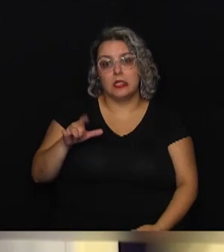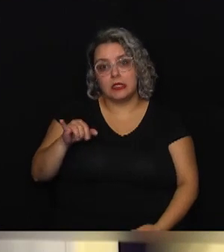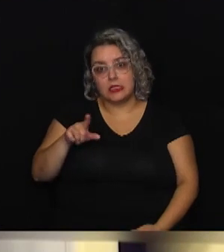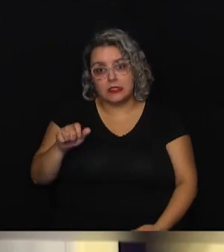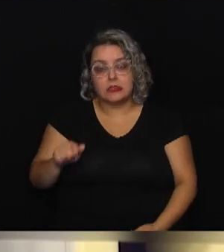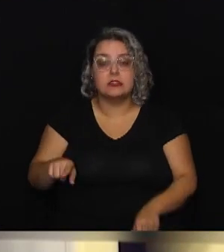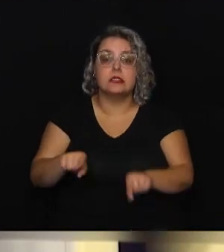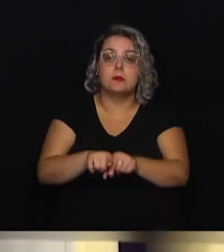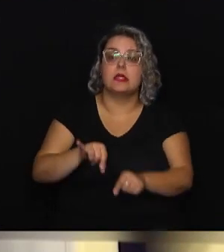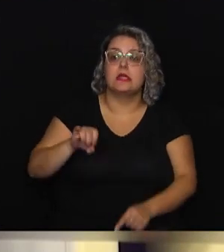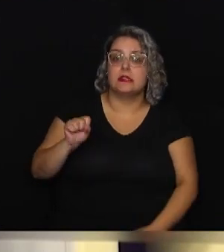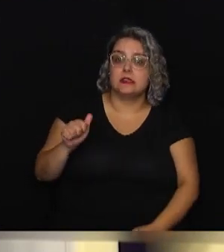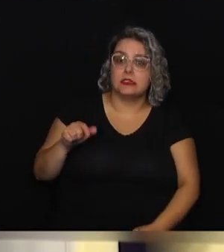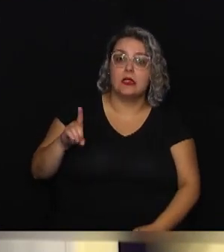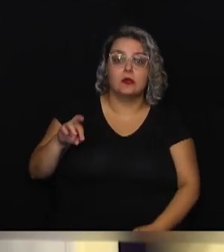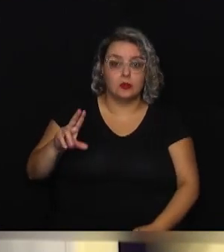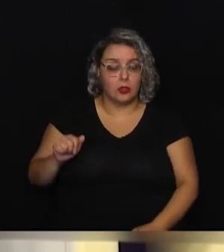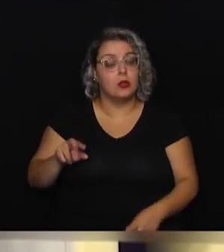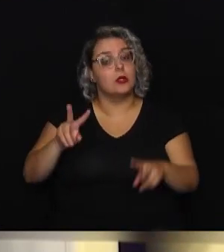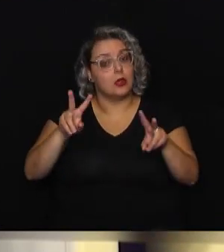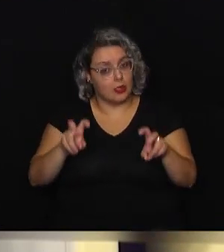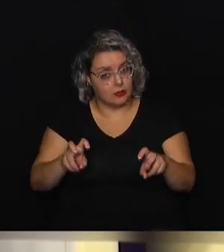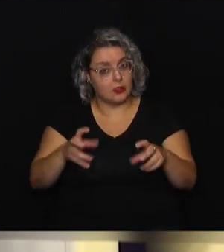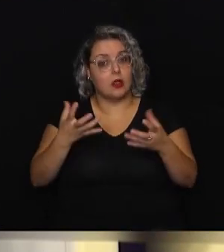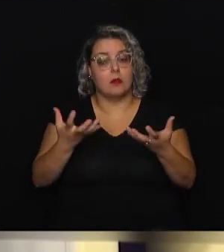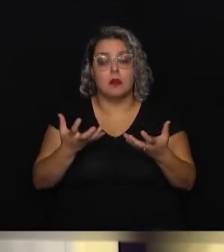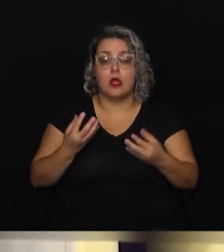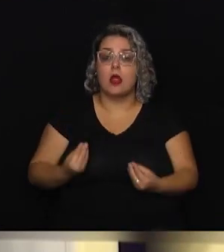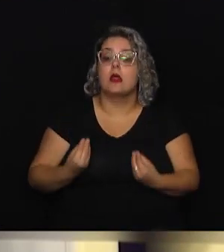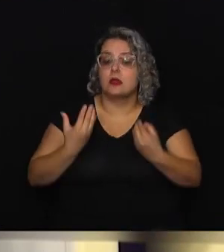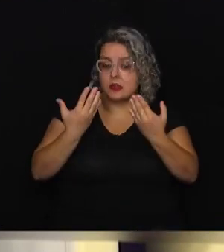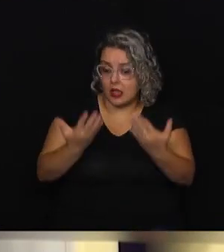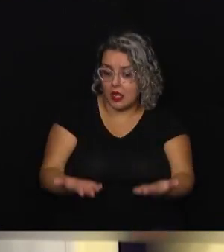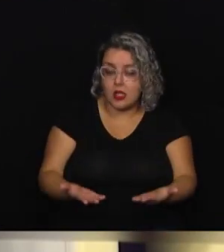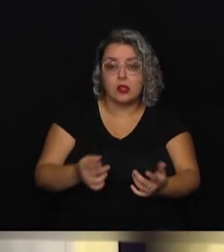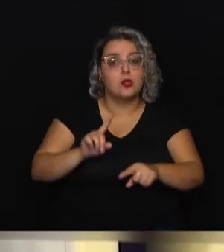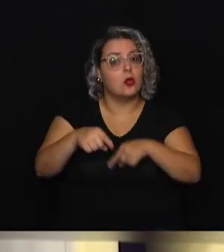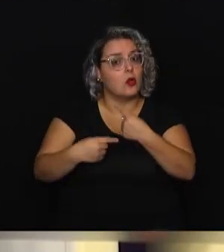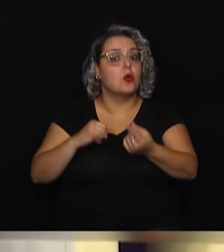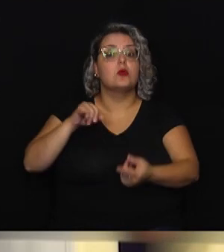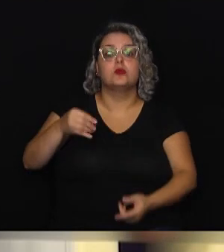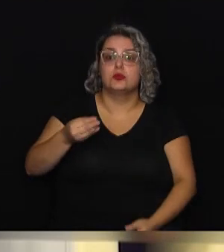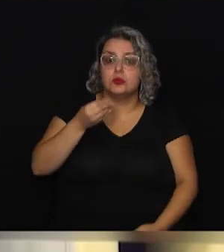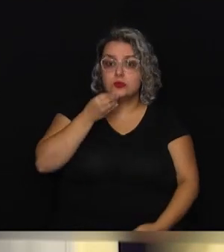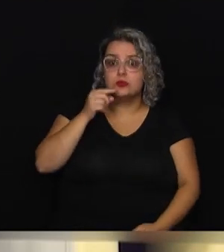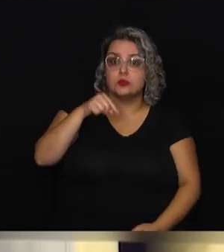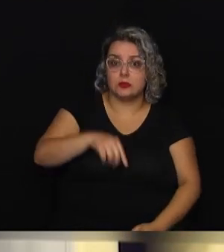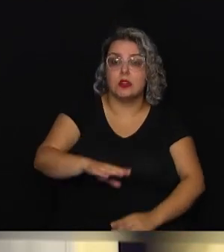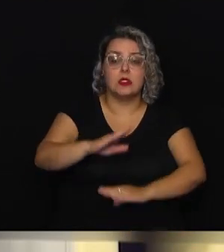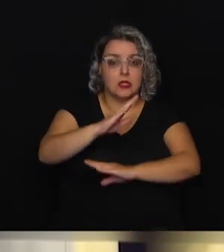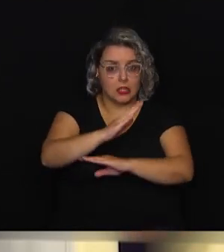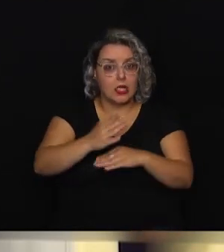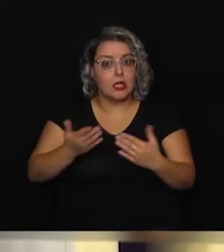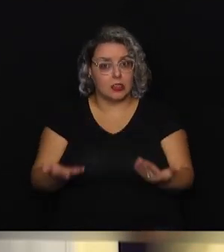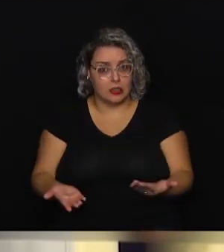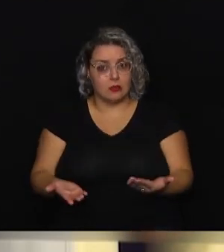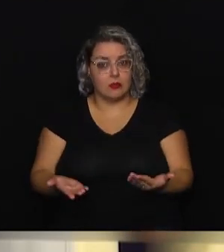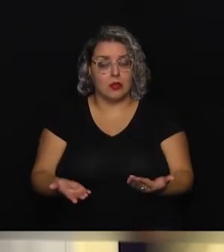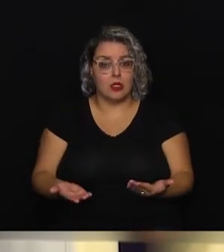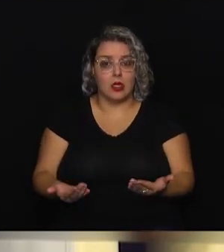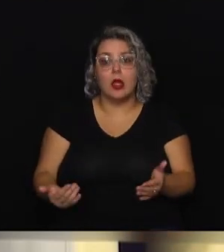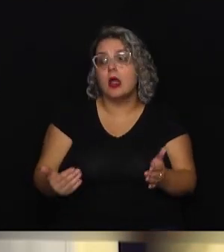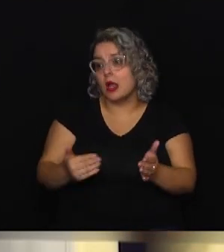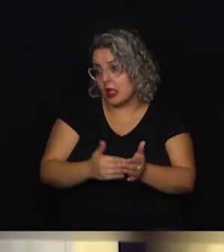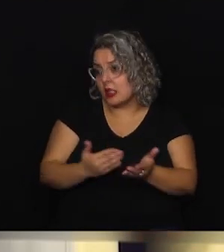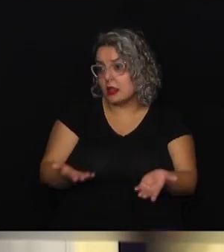Isadora. E é um tema que eu pretendo trazer em outras oportunidades aqui para a Câmara Municipal, até mesmo